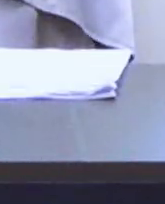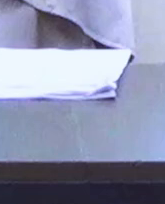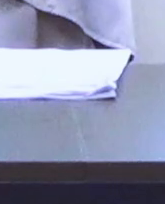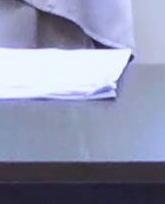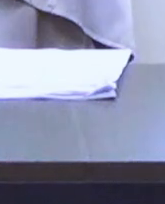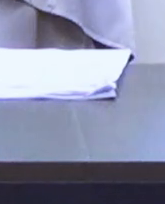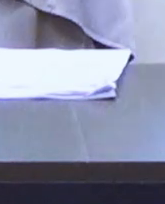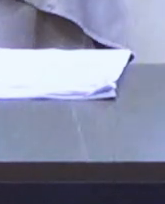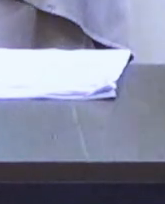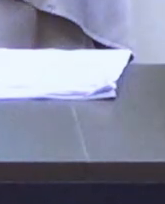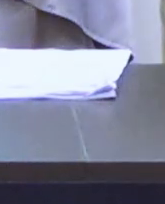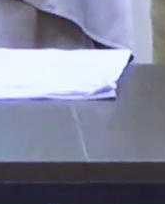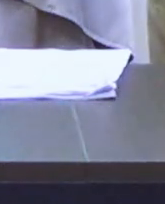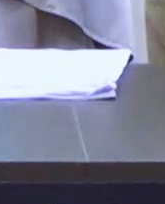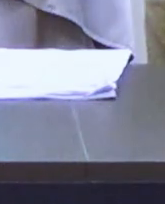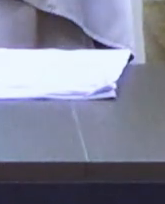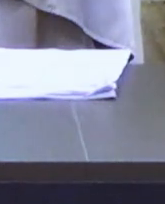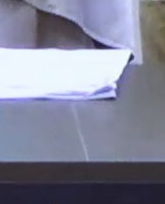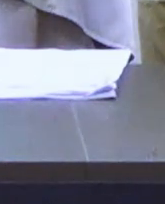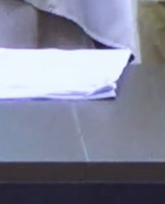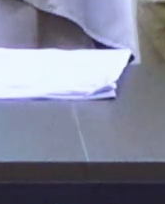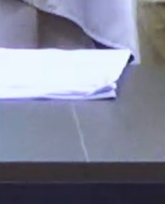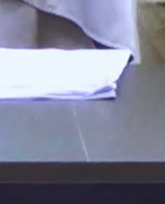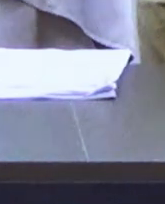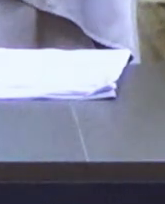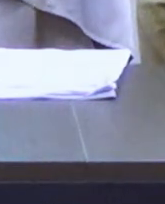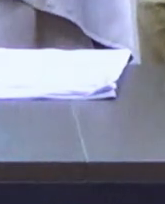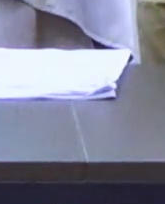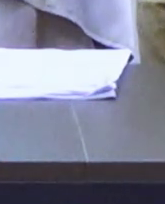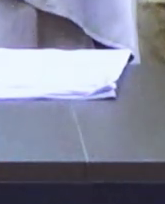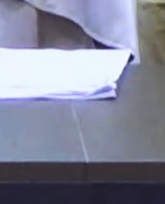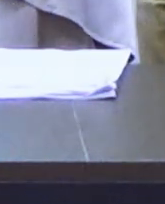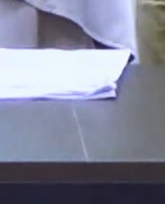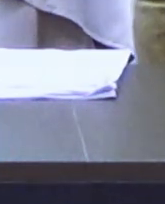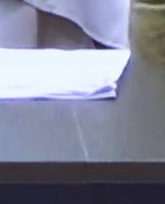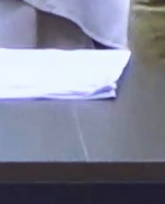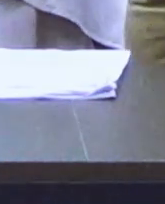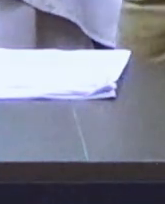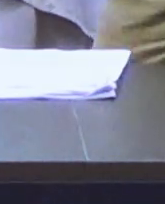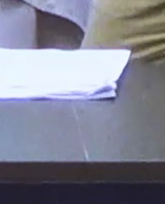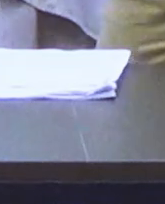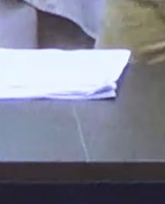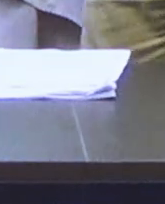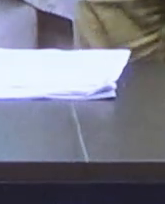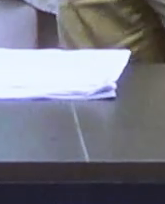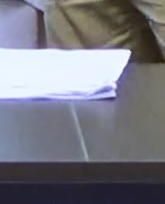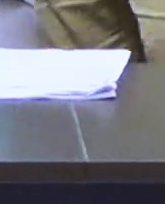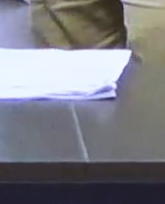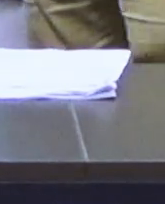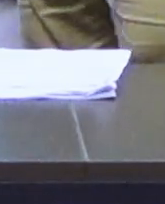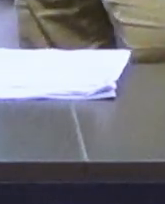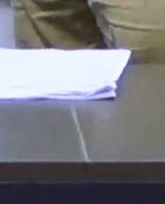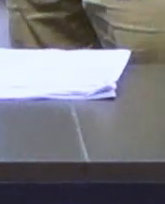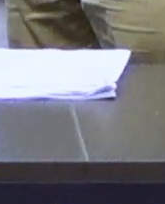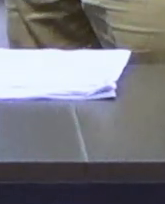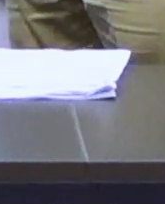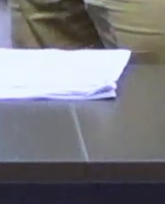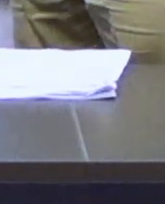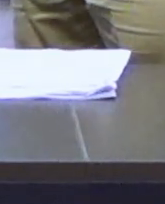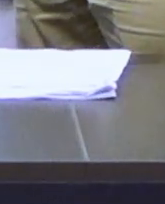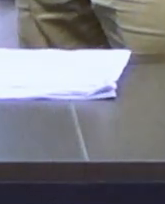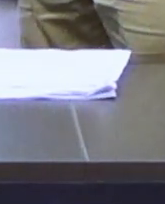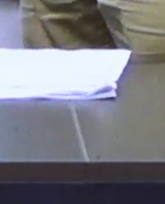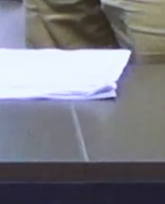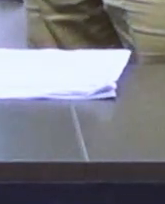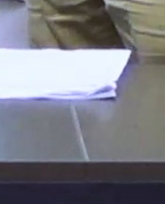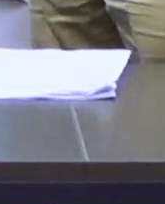vou encerrar aqui, a gente avançou muito horário, agradecer aí a bonomia de todos e das assessorias também,